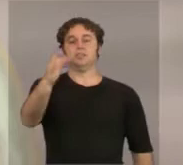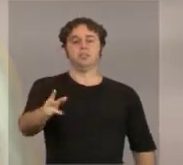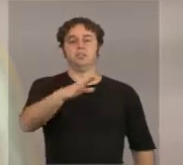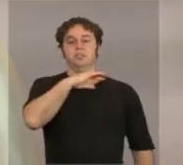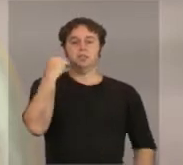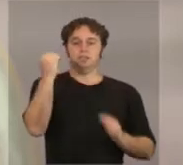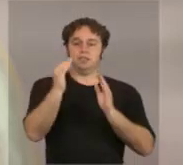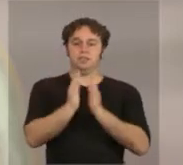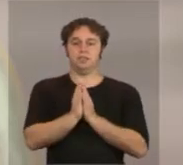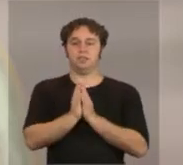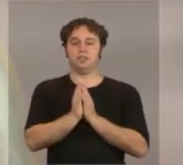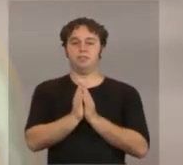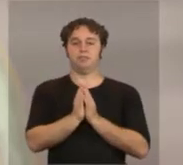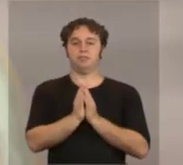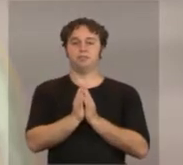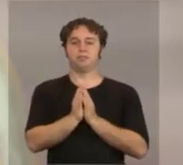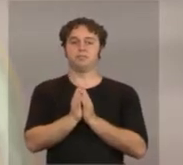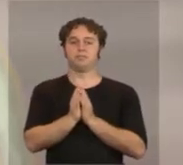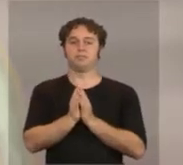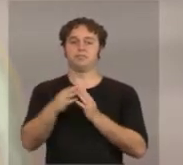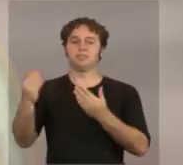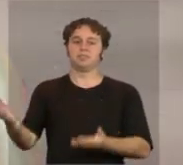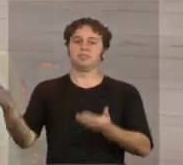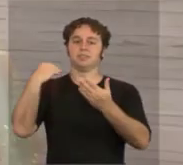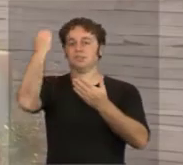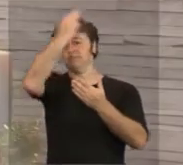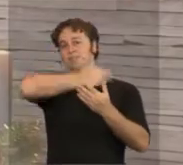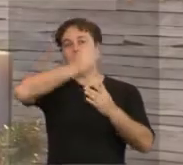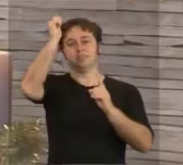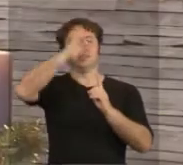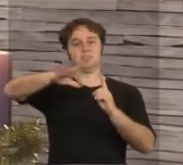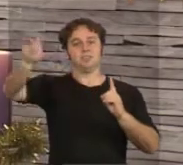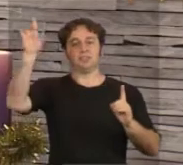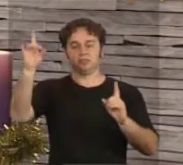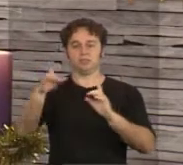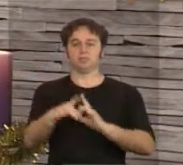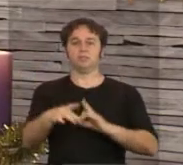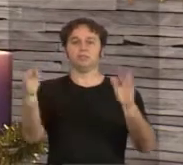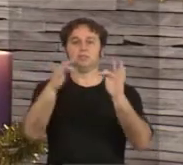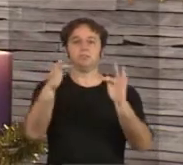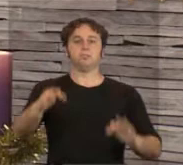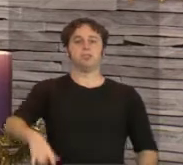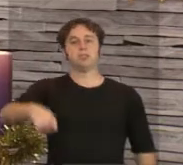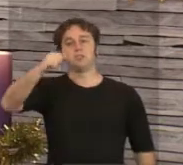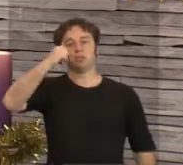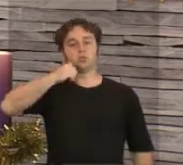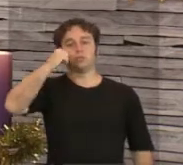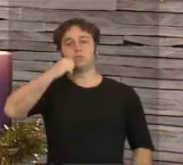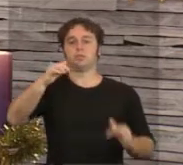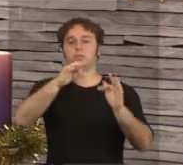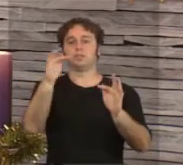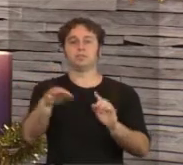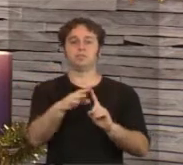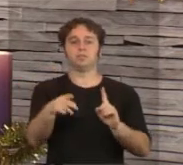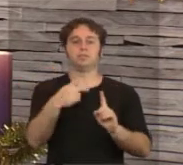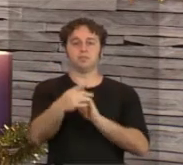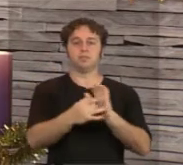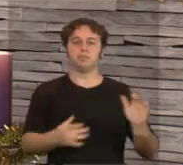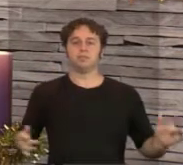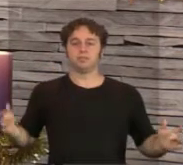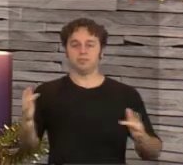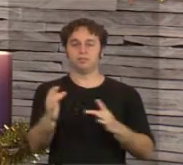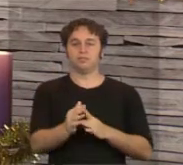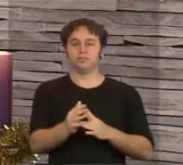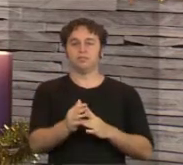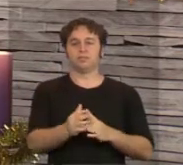agora na hora de nossa morte. Amém. Ave Maria, cheia de graça, o Senhor é convosco. Bendita sois vós entre as mulheres